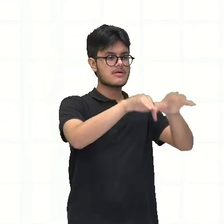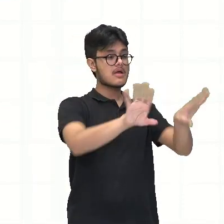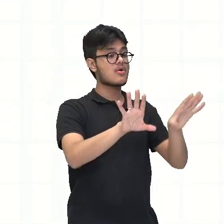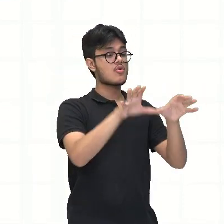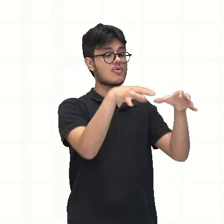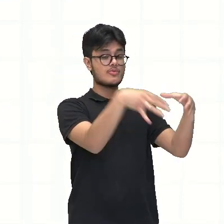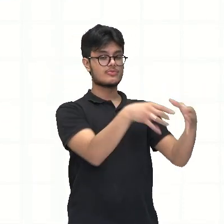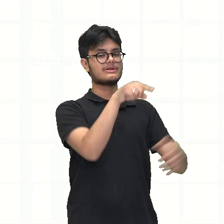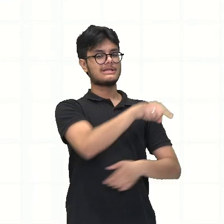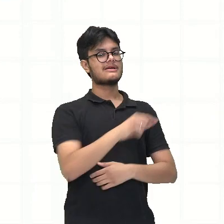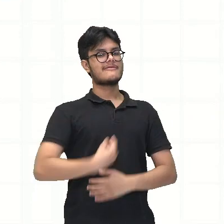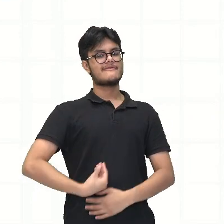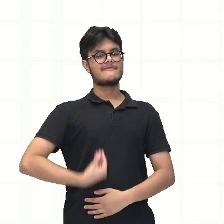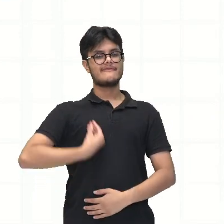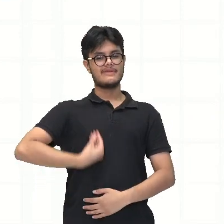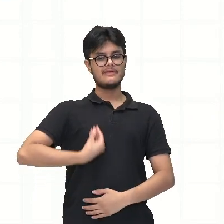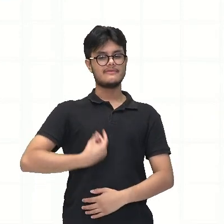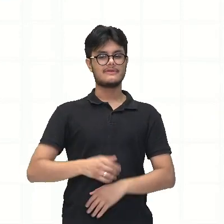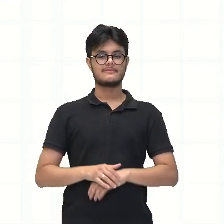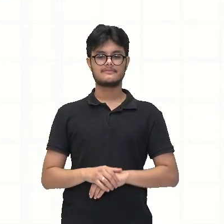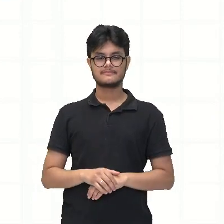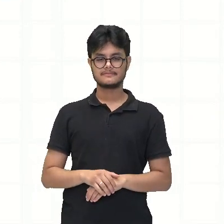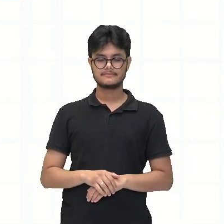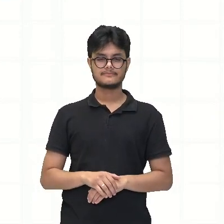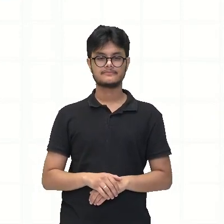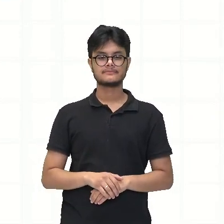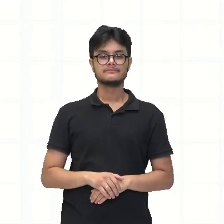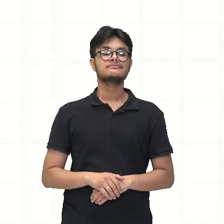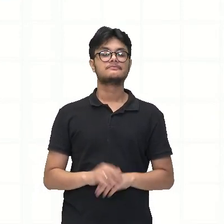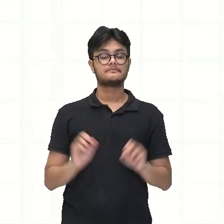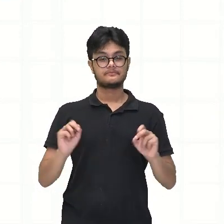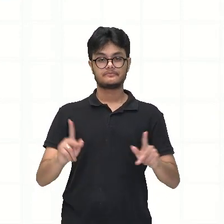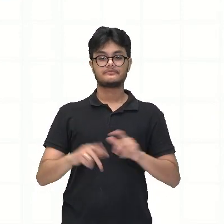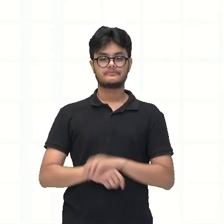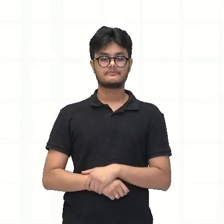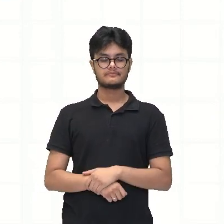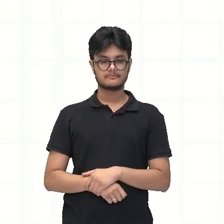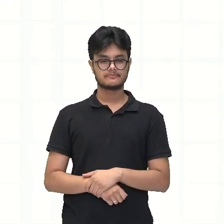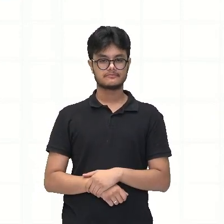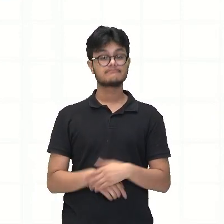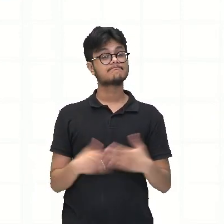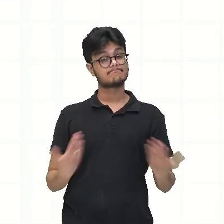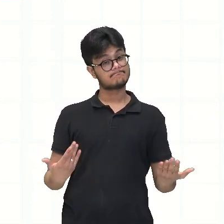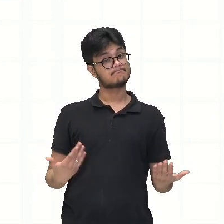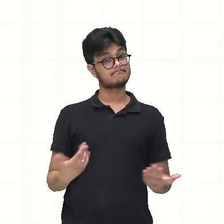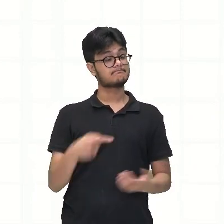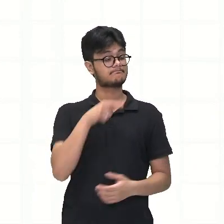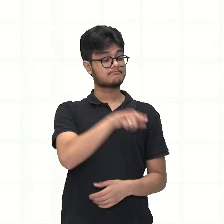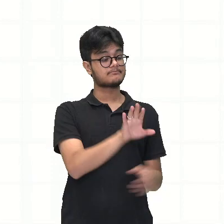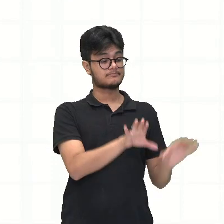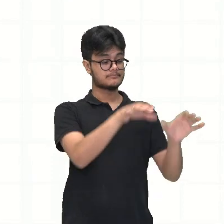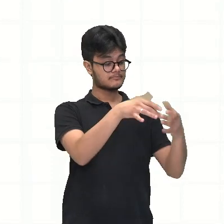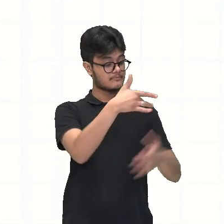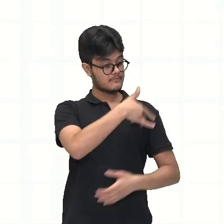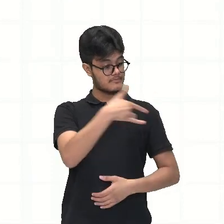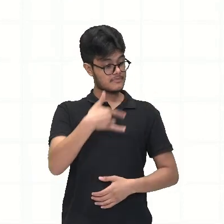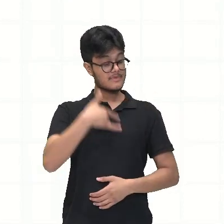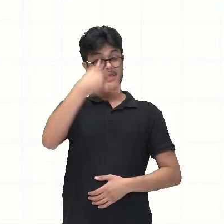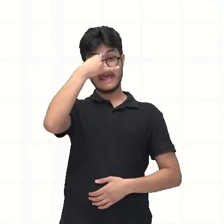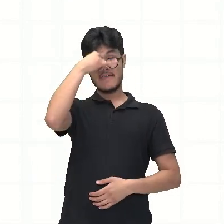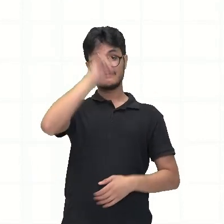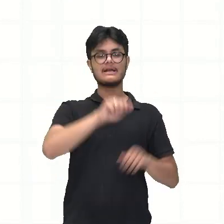ambiente da comunidade em que vive, certo? Então, a saúde coletiva, ela